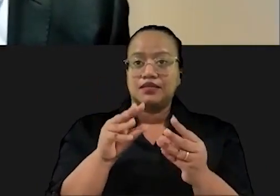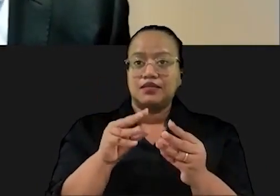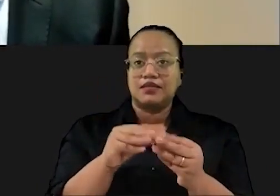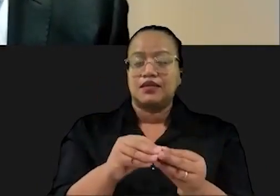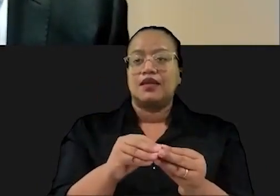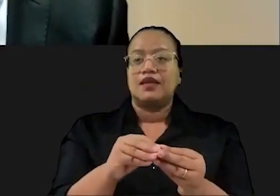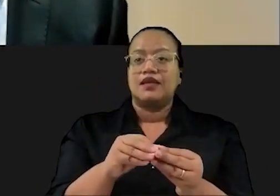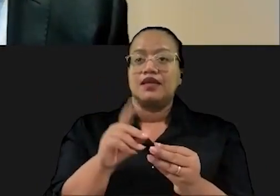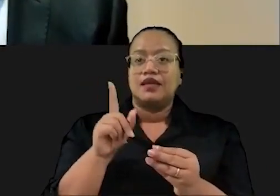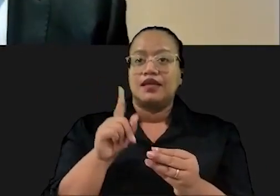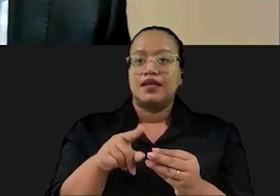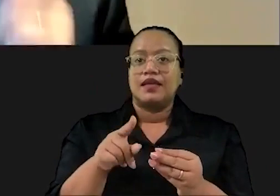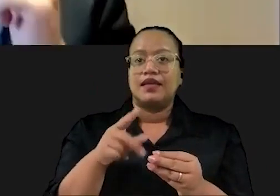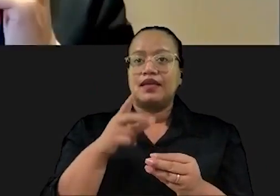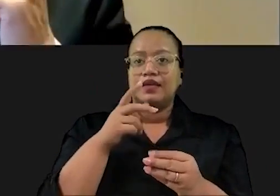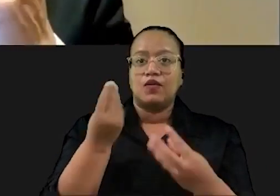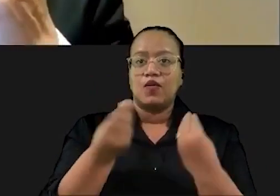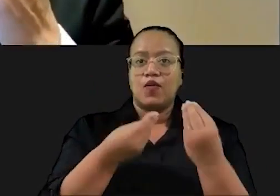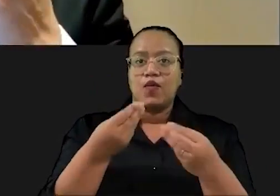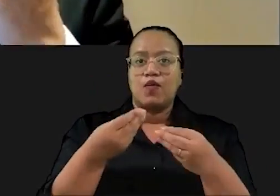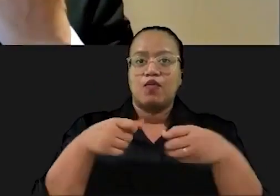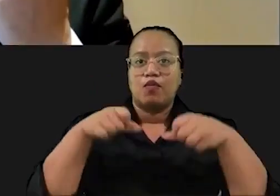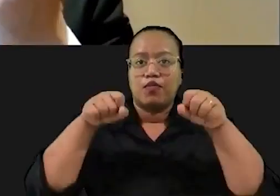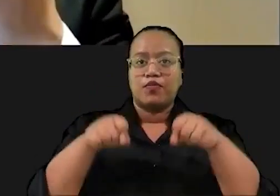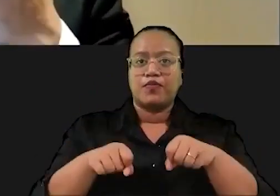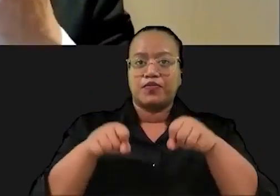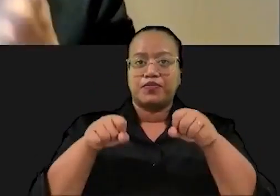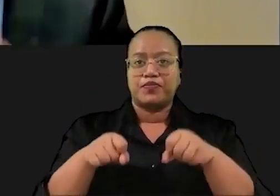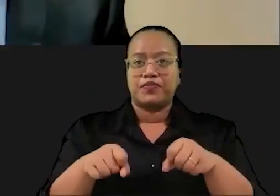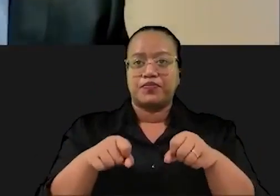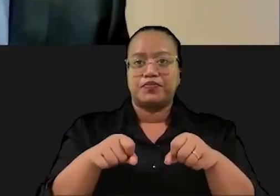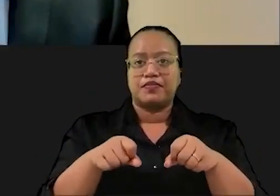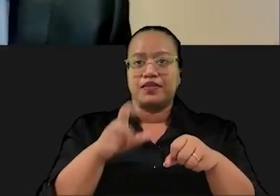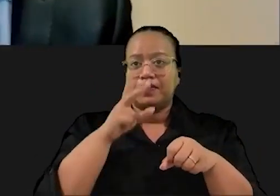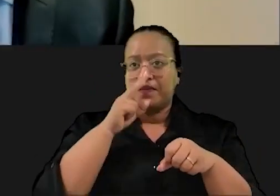aqui, ou esses carrinhos, né? Parecem paleteiras, né?